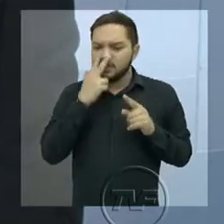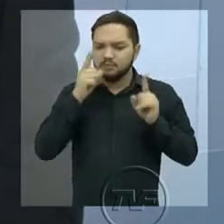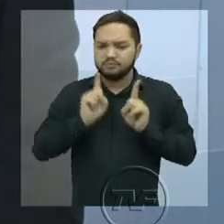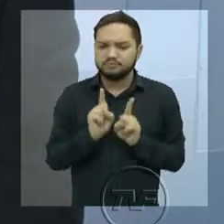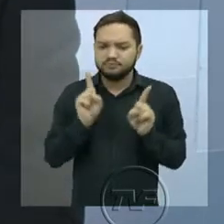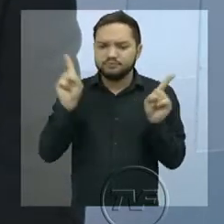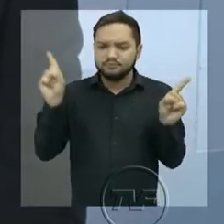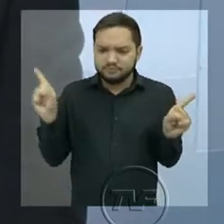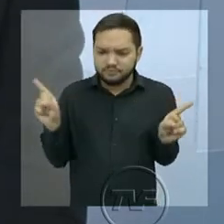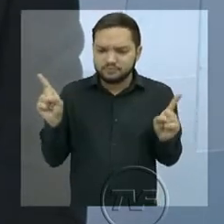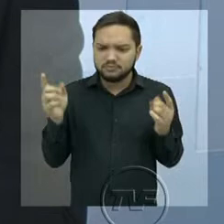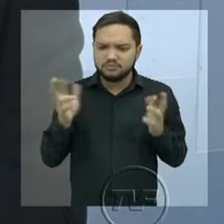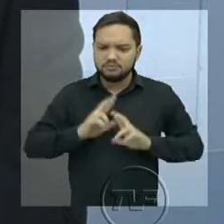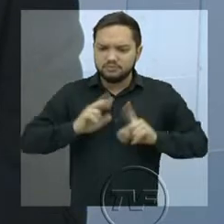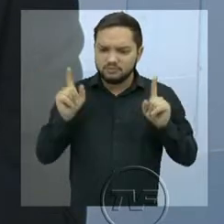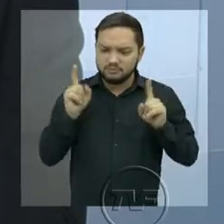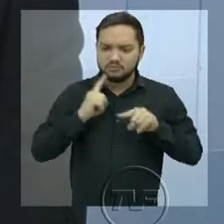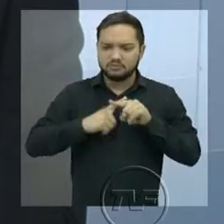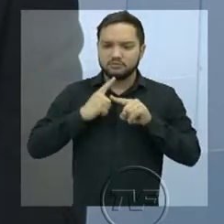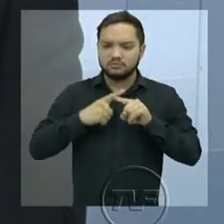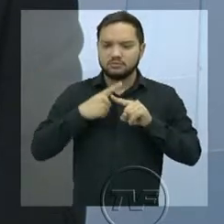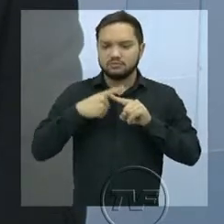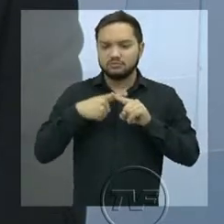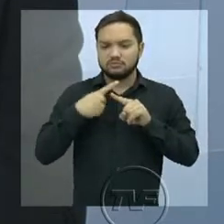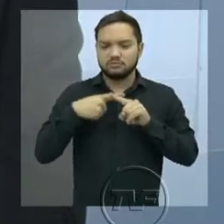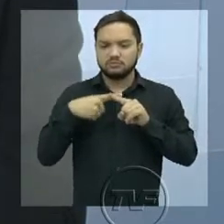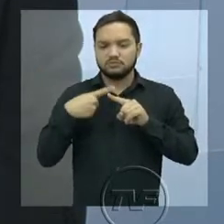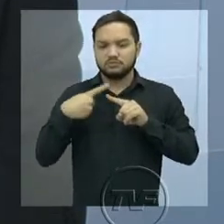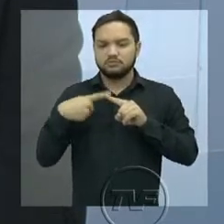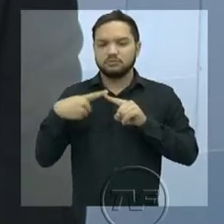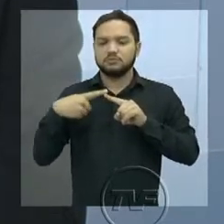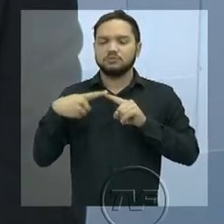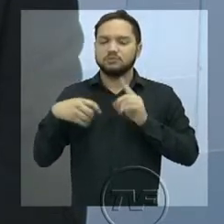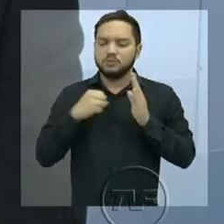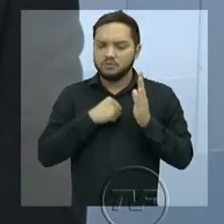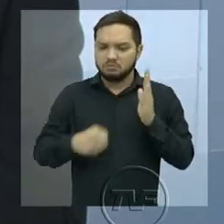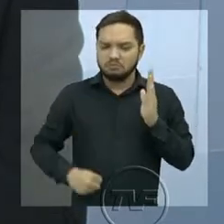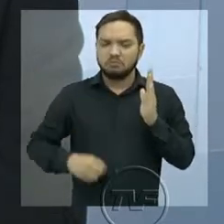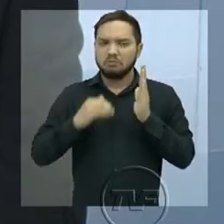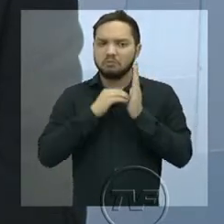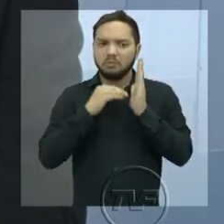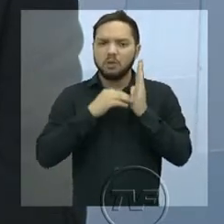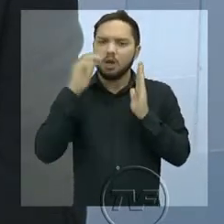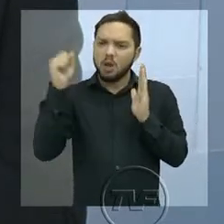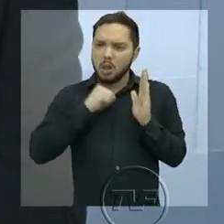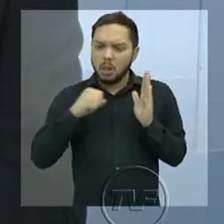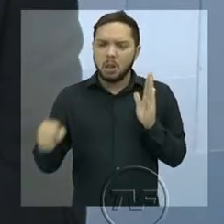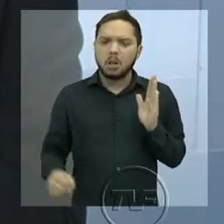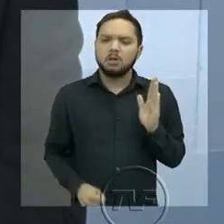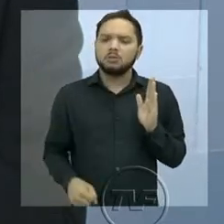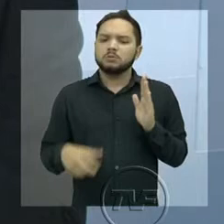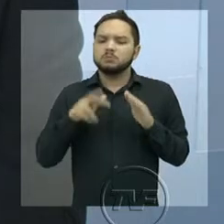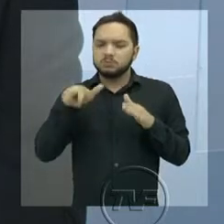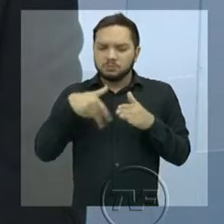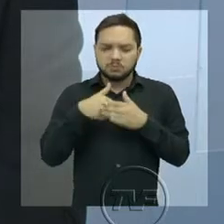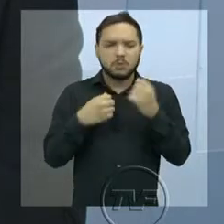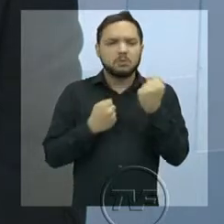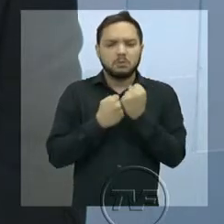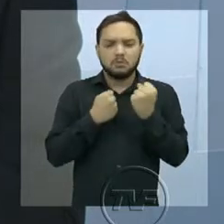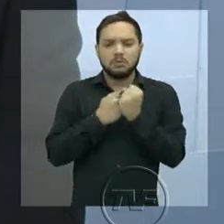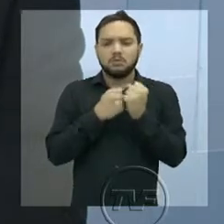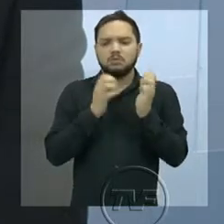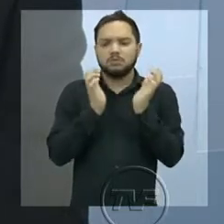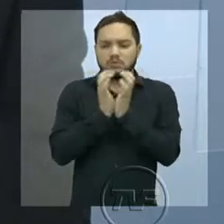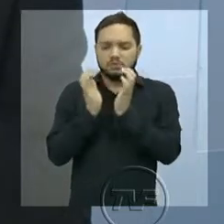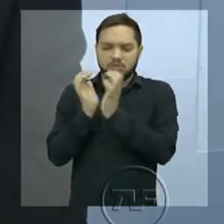se tornado uma voz atuante no Senado, viu, Paulo? E principalmente algumas bandeiras que ele não abre mão,